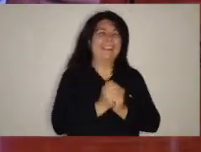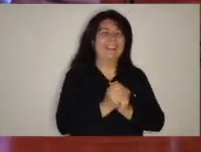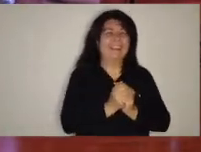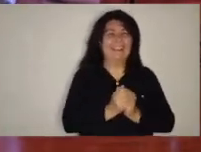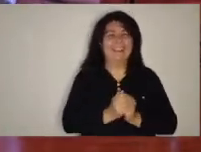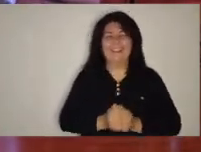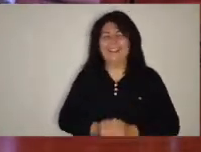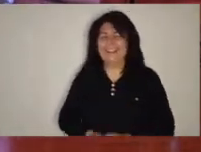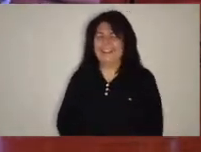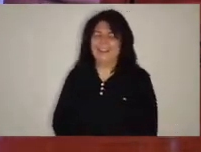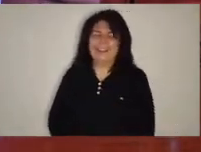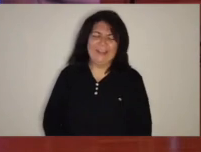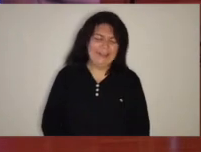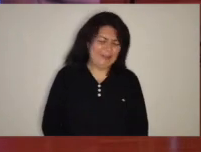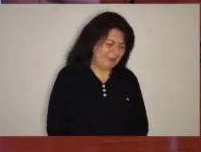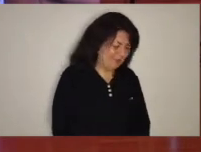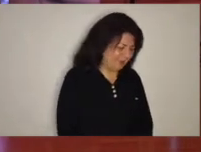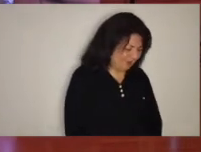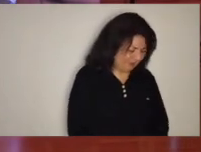amém.